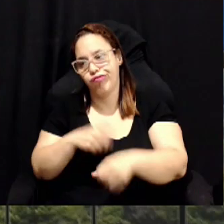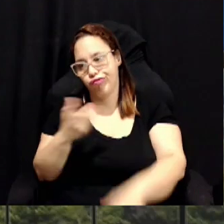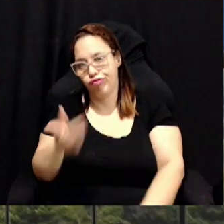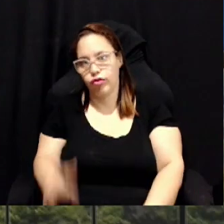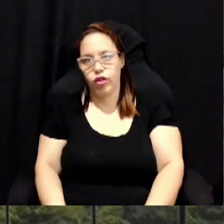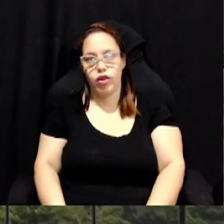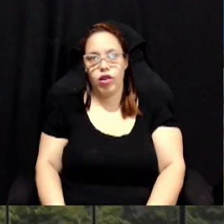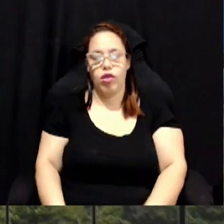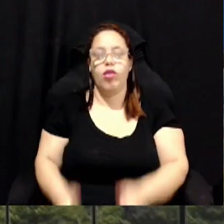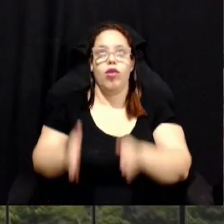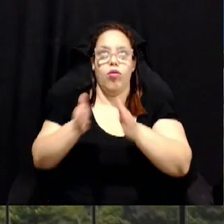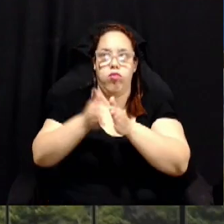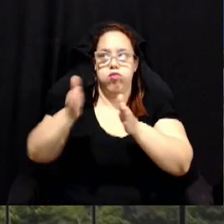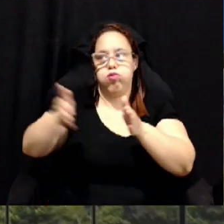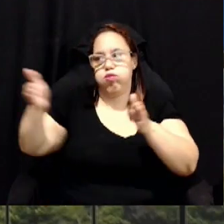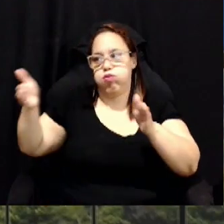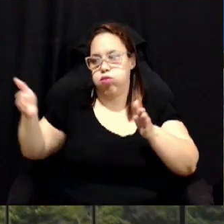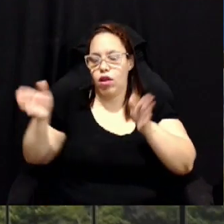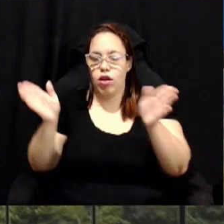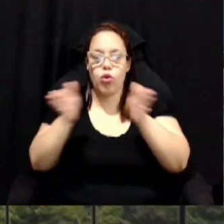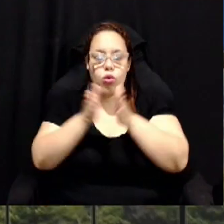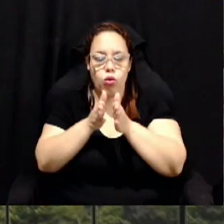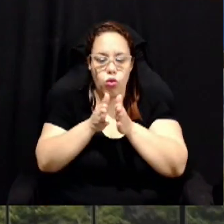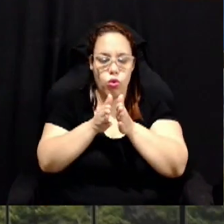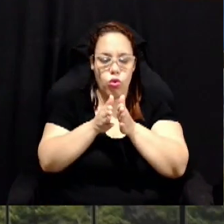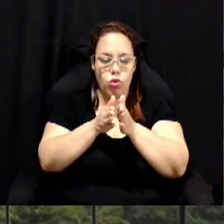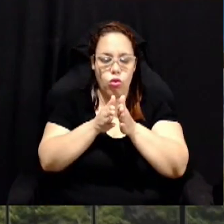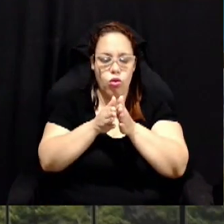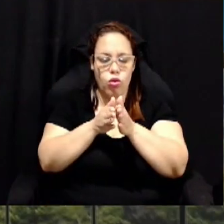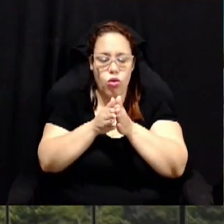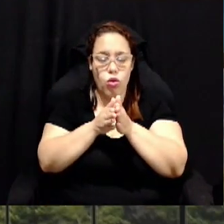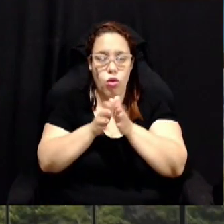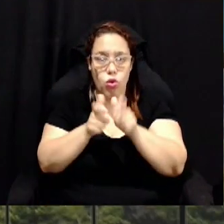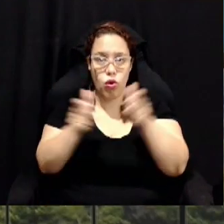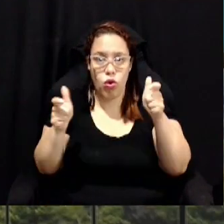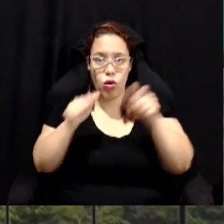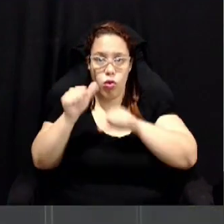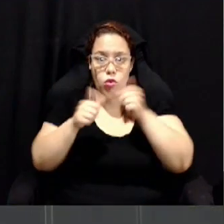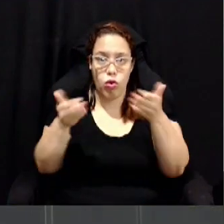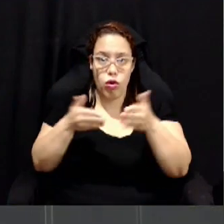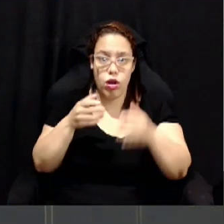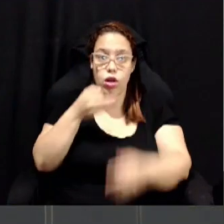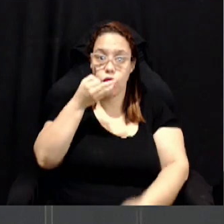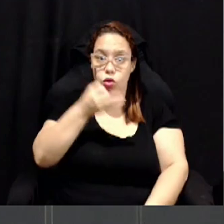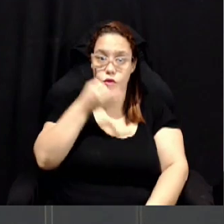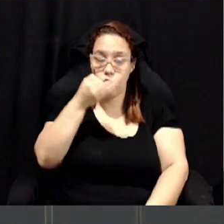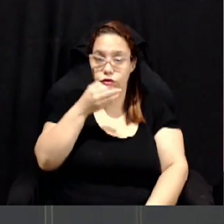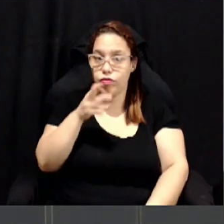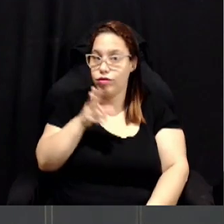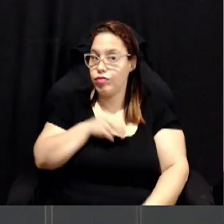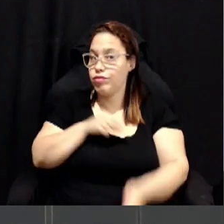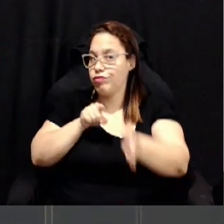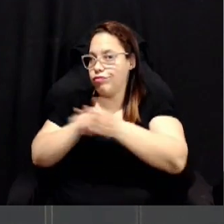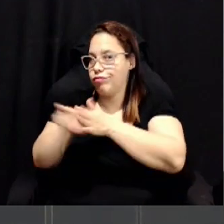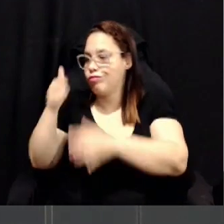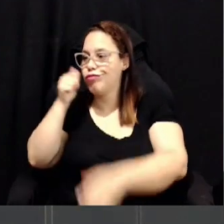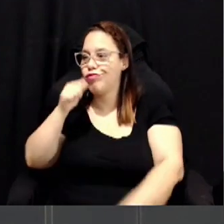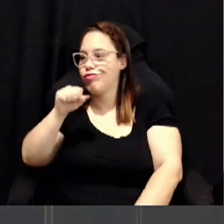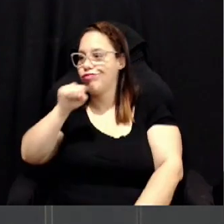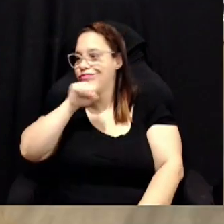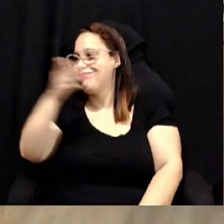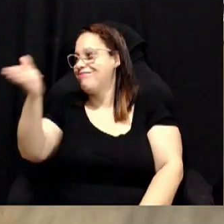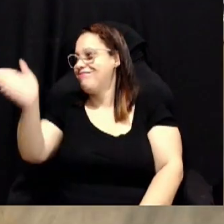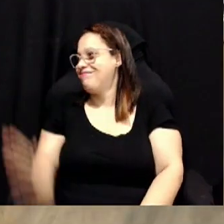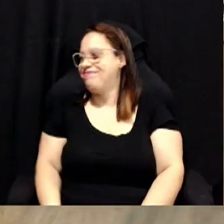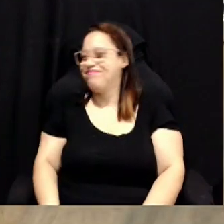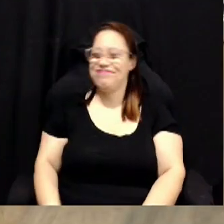prazo. Mas a curto prazo, qual que é o maior obstáculo que deveria mudar hoje, na sua opinião? Nossa, perguntar isso para a mãe, eu quero mudar